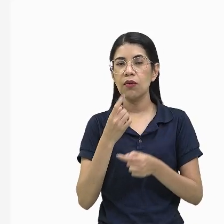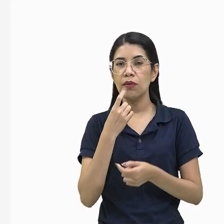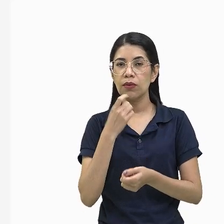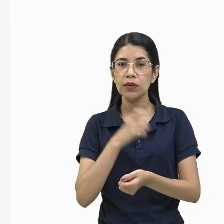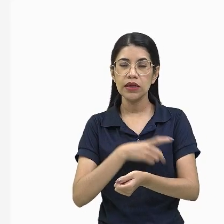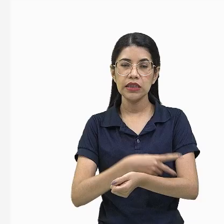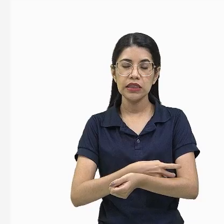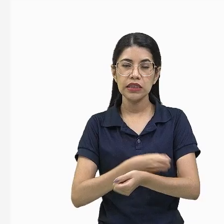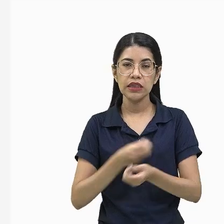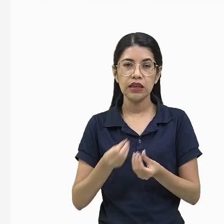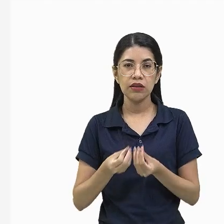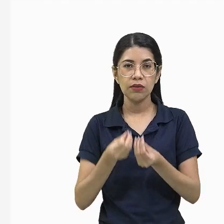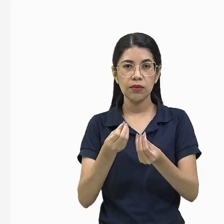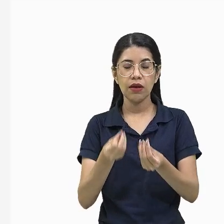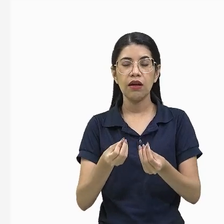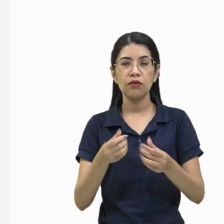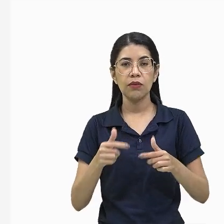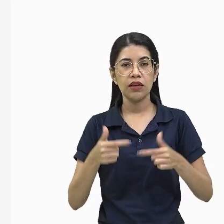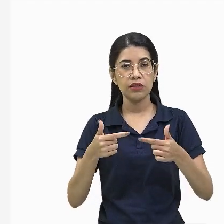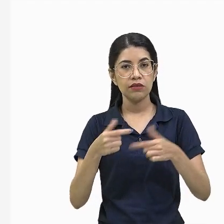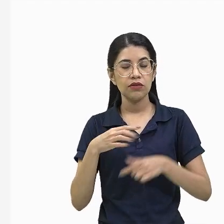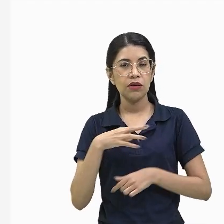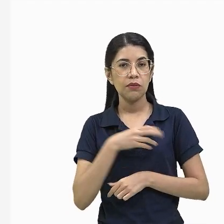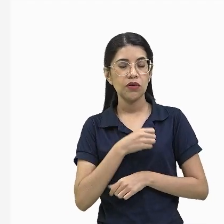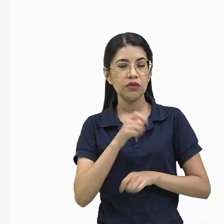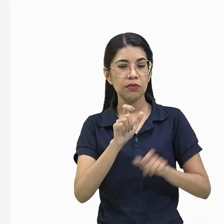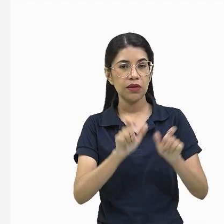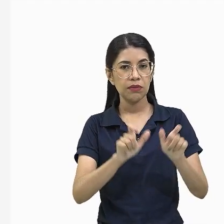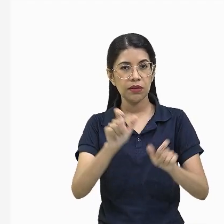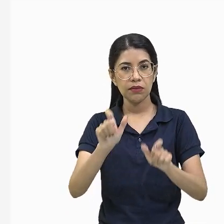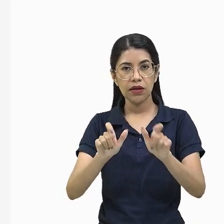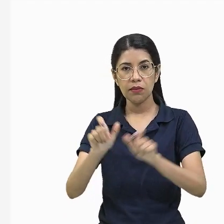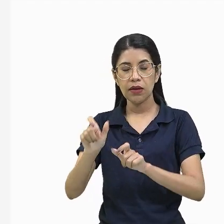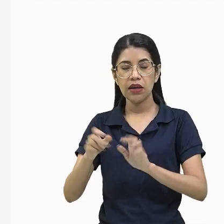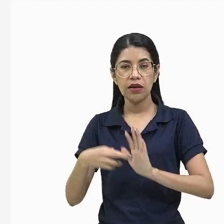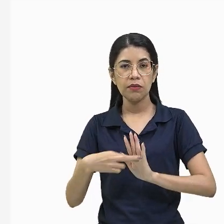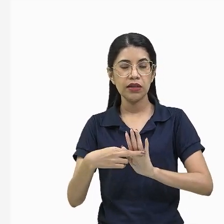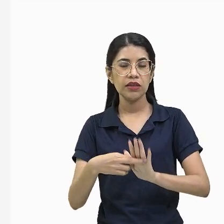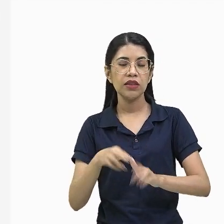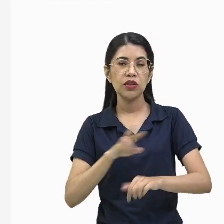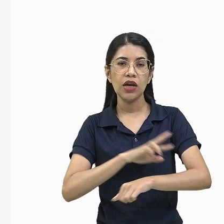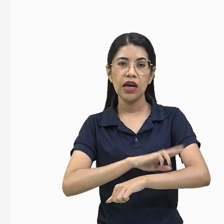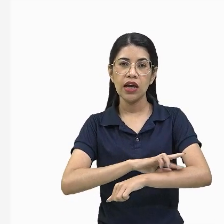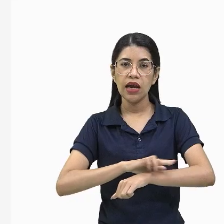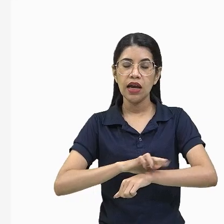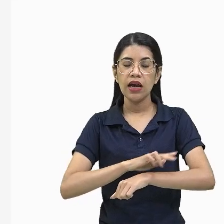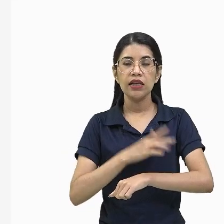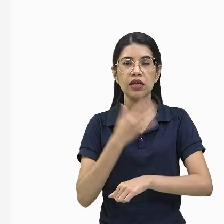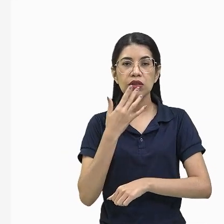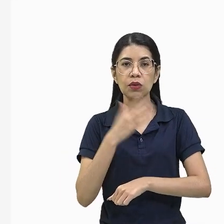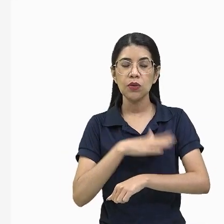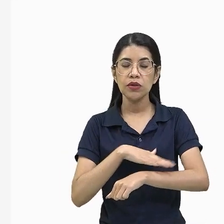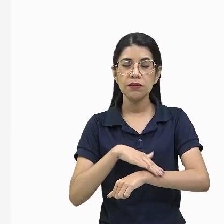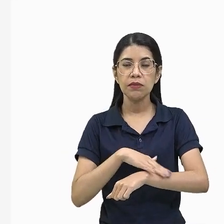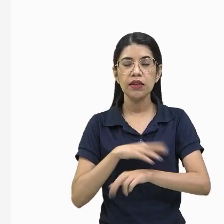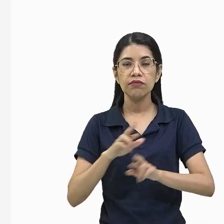ato de amor. Perceba que são pessoas diferentes, representando raças, de cores diferentes. Então